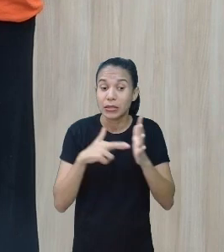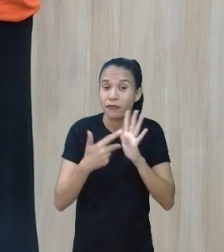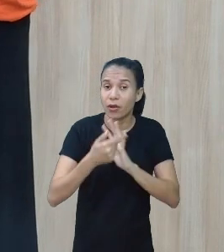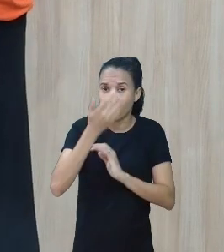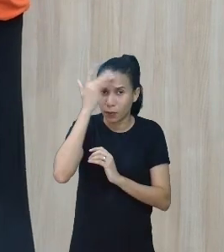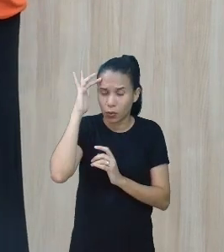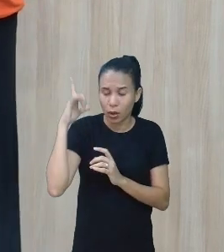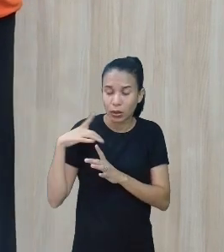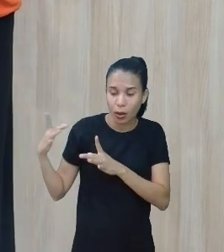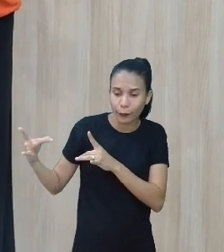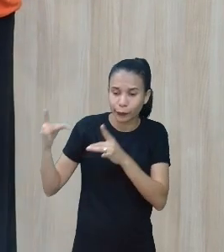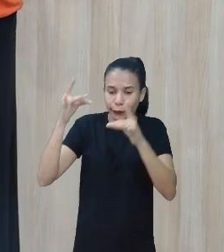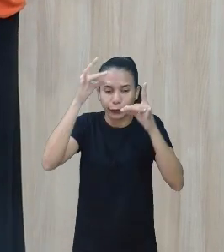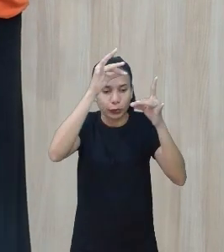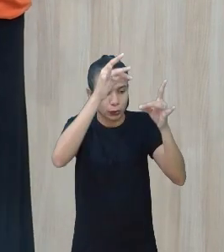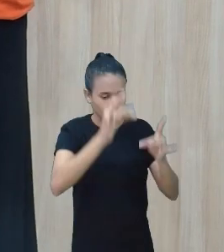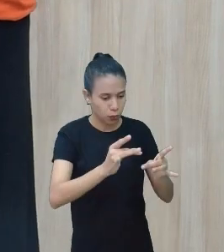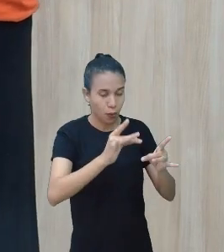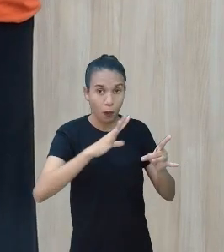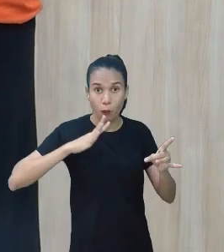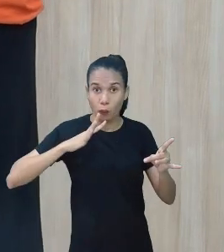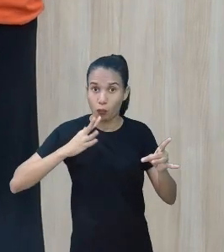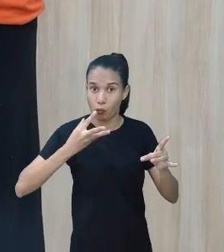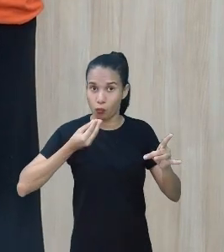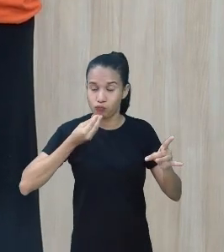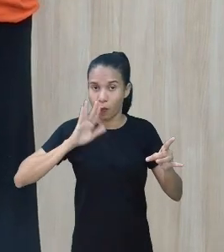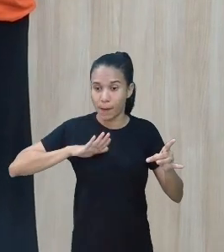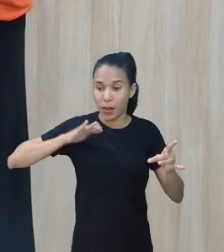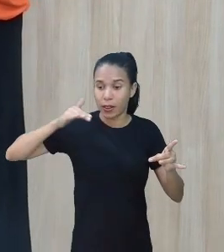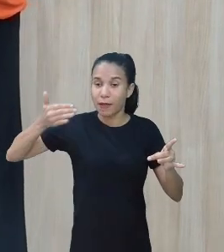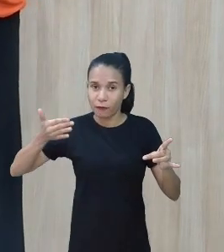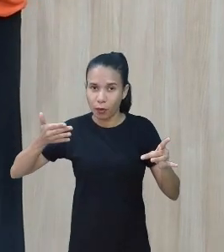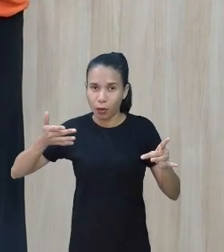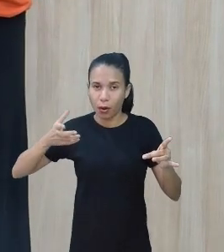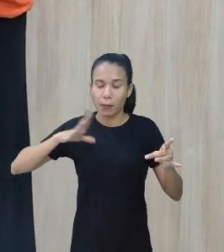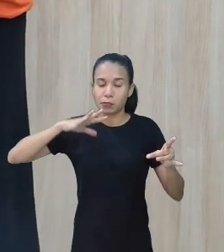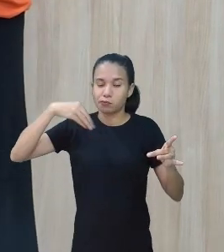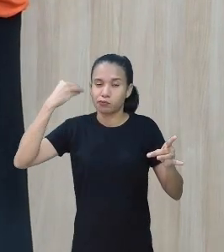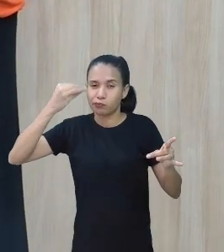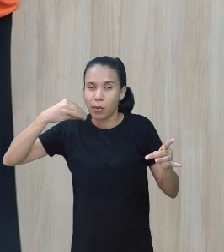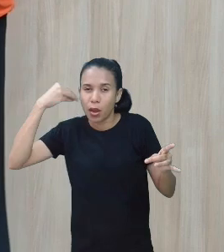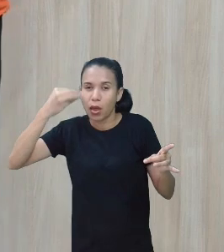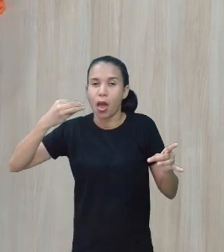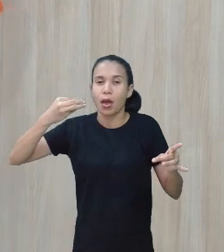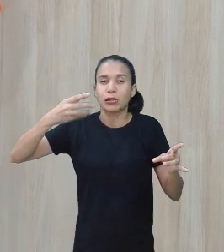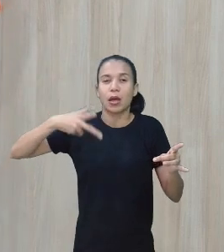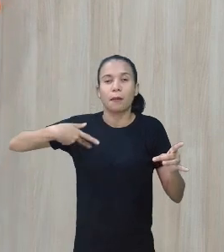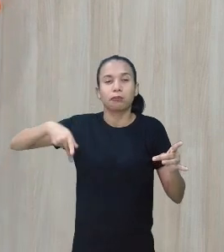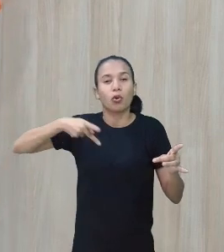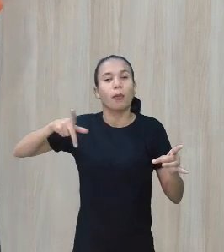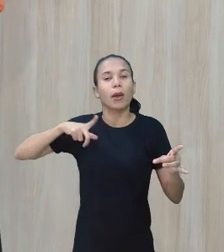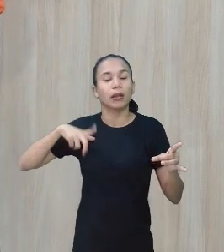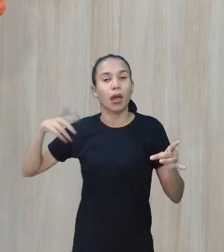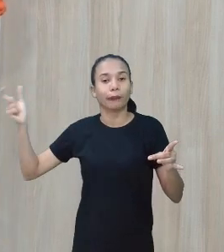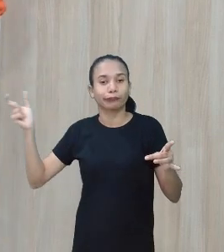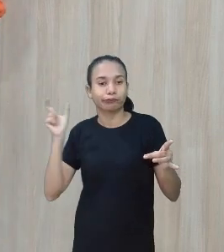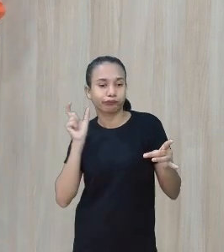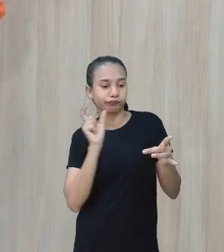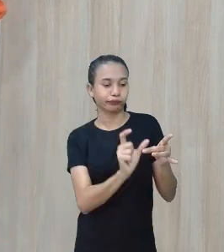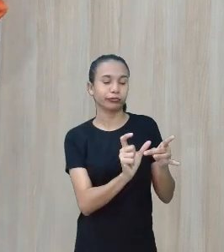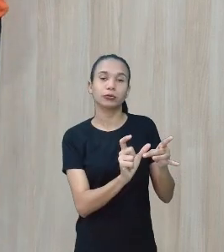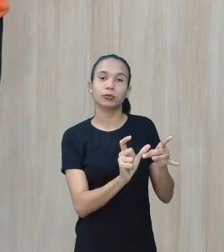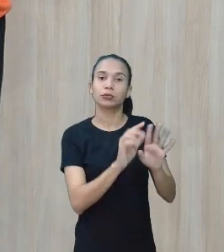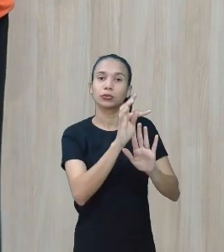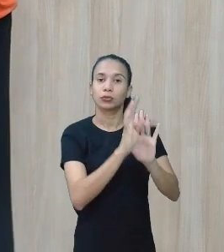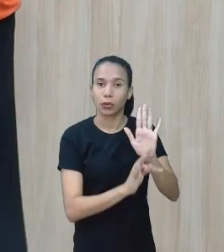vai trazer os seus conhecimentos externos, as suas vivências, as suas realidades para dentro do